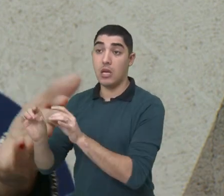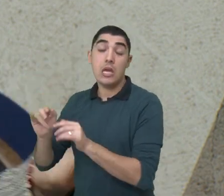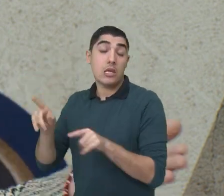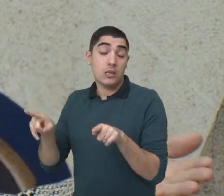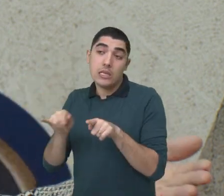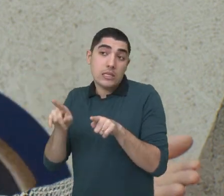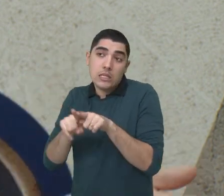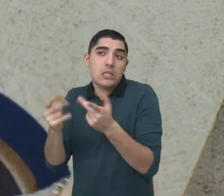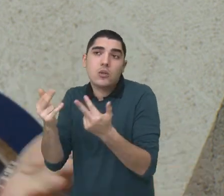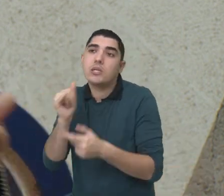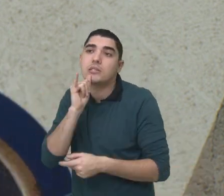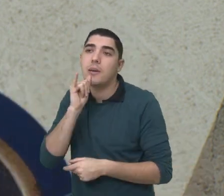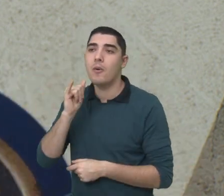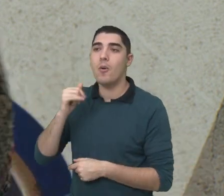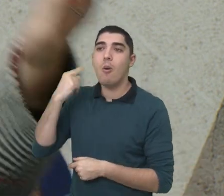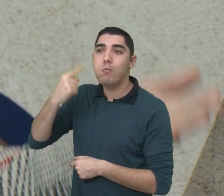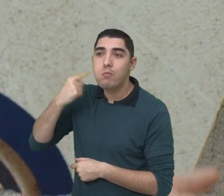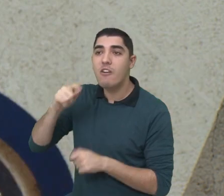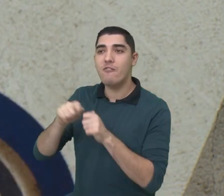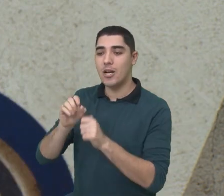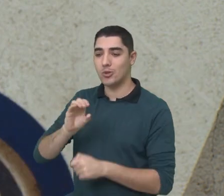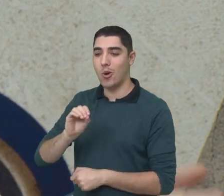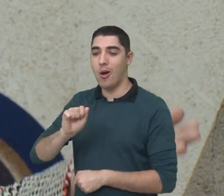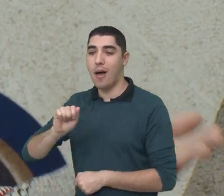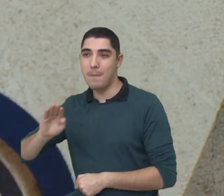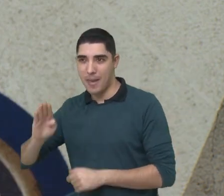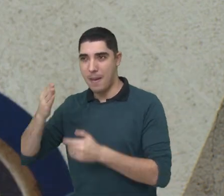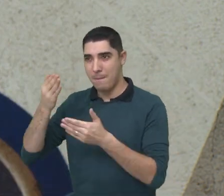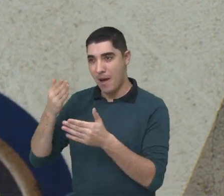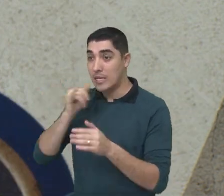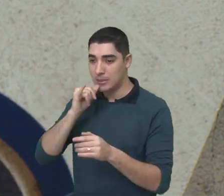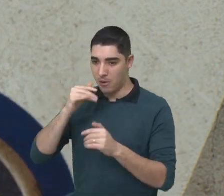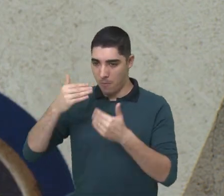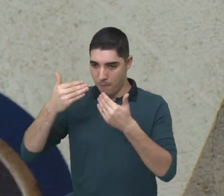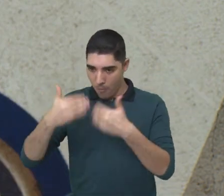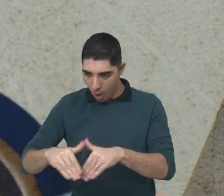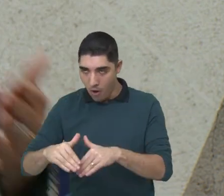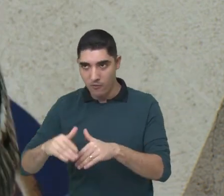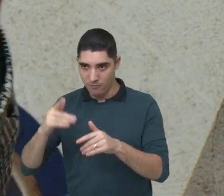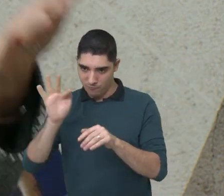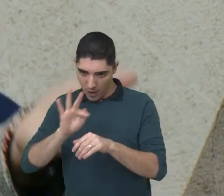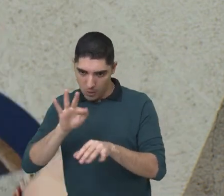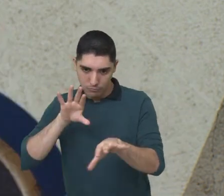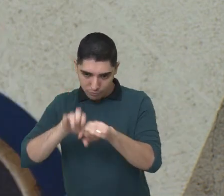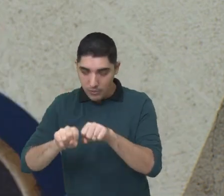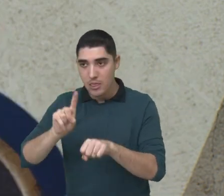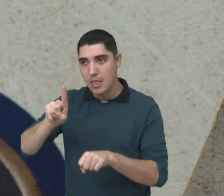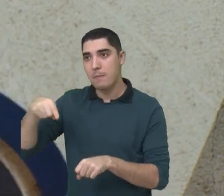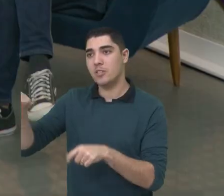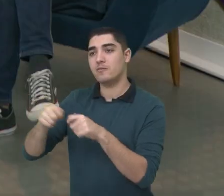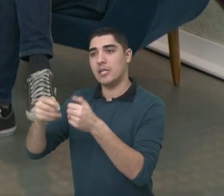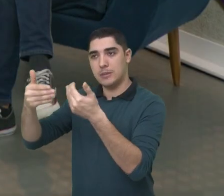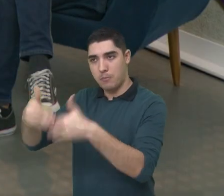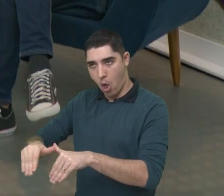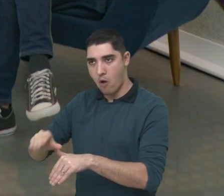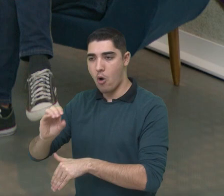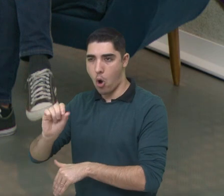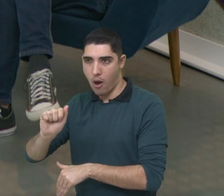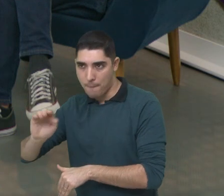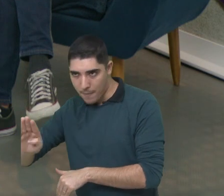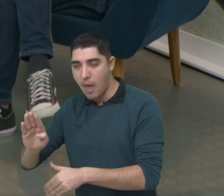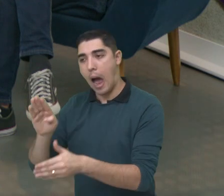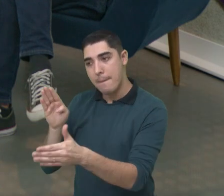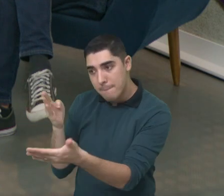eu sou advogada também, e a gente faz a faculdade de Direito, depois tem que fazer o exame da ordem